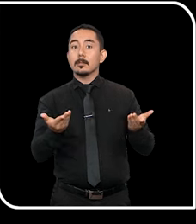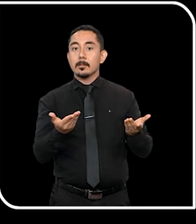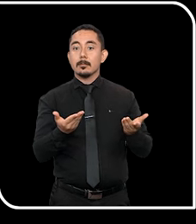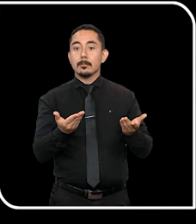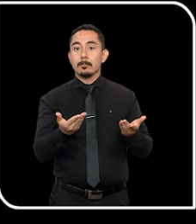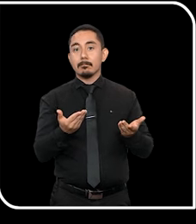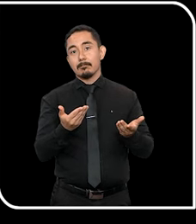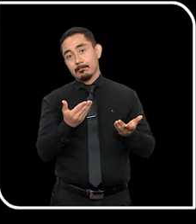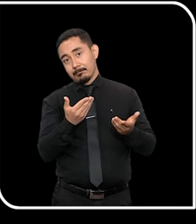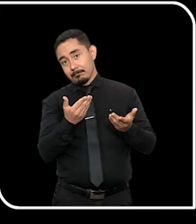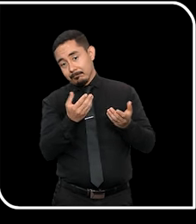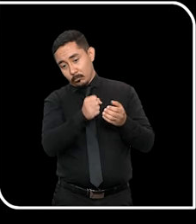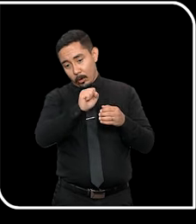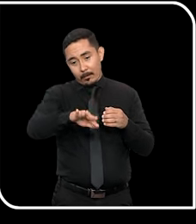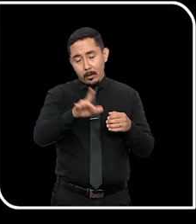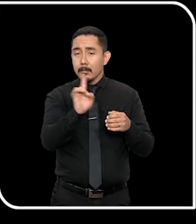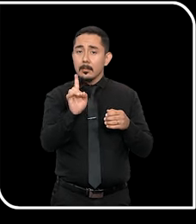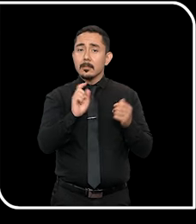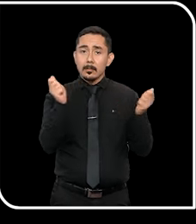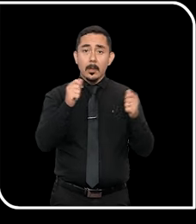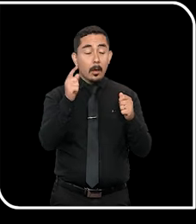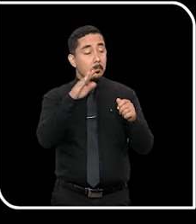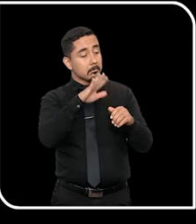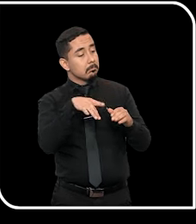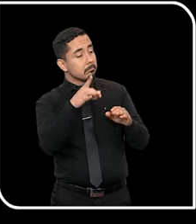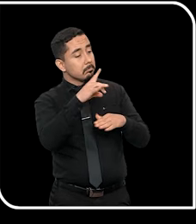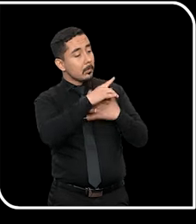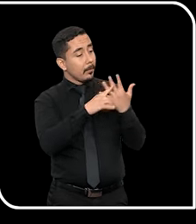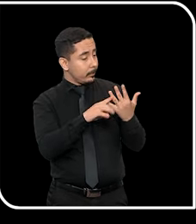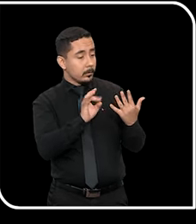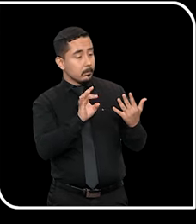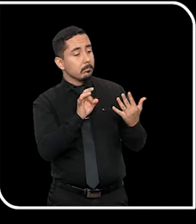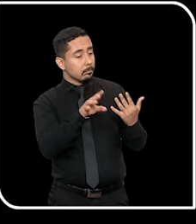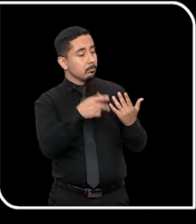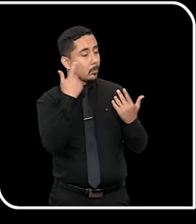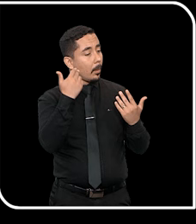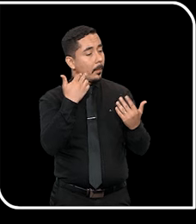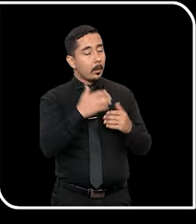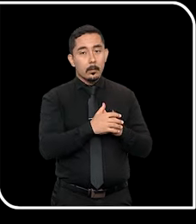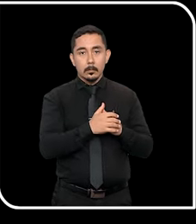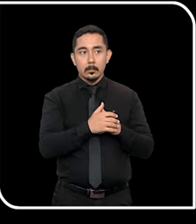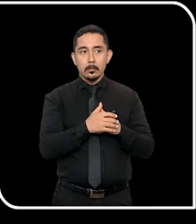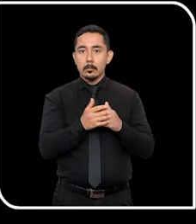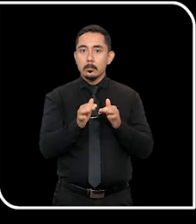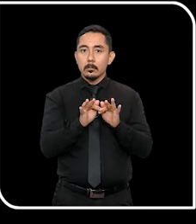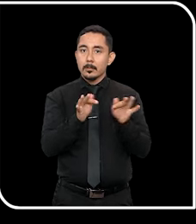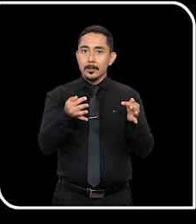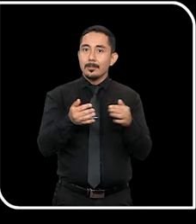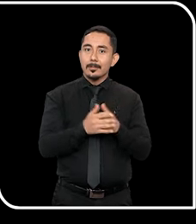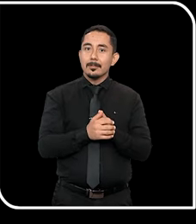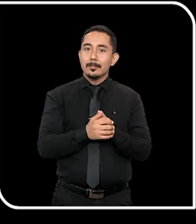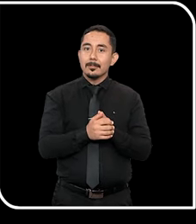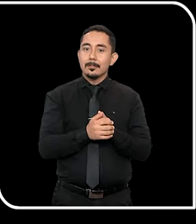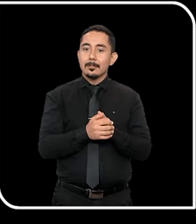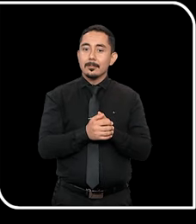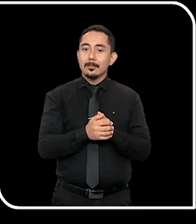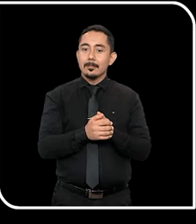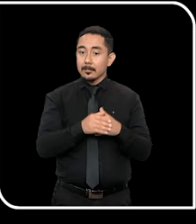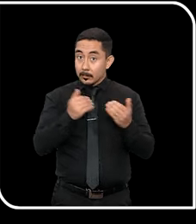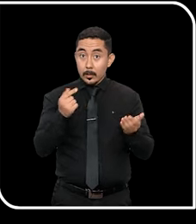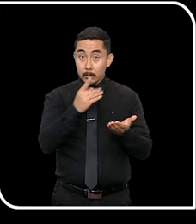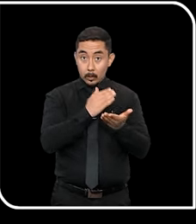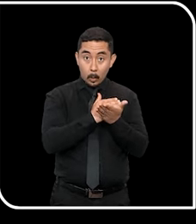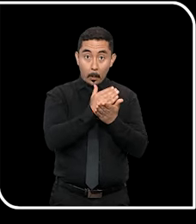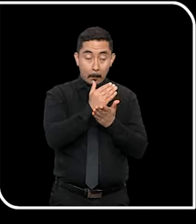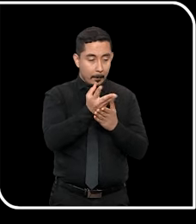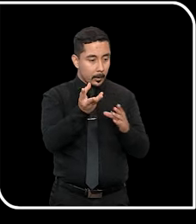não tem ele não tem essa perna pronto parece é uma coisa simples boba mas você